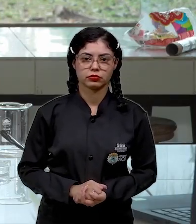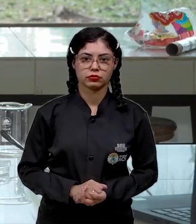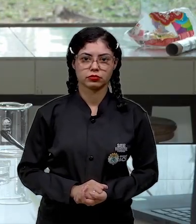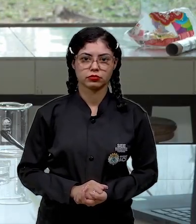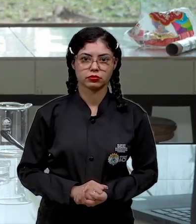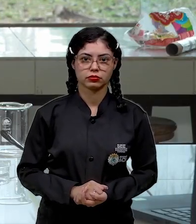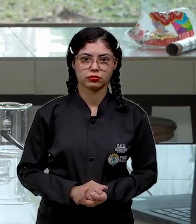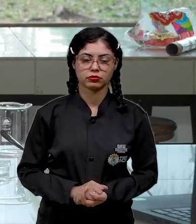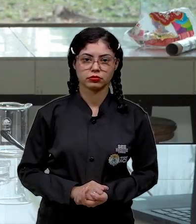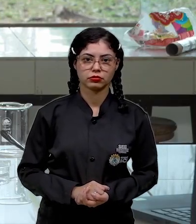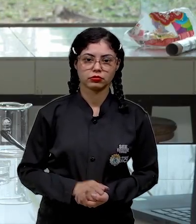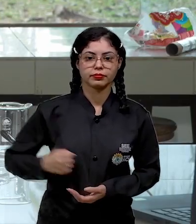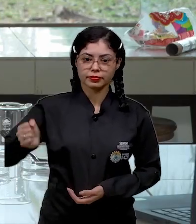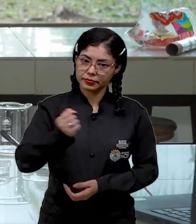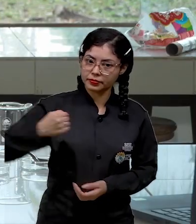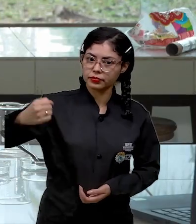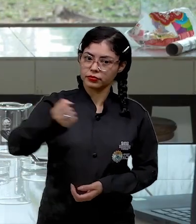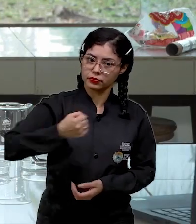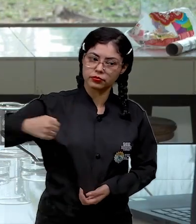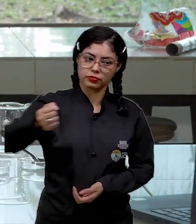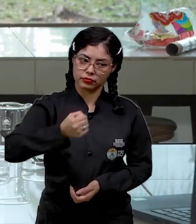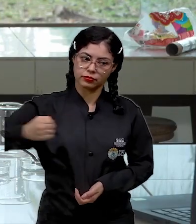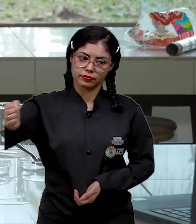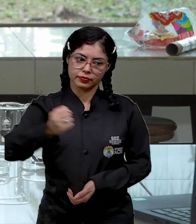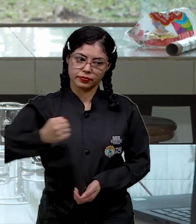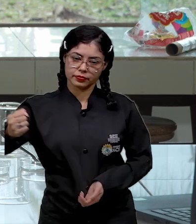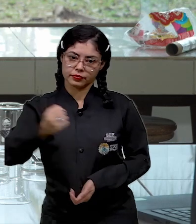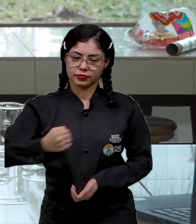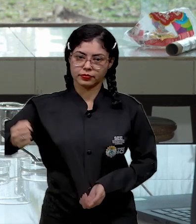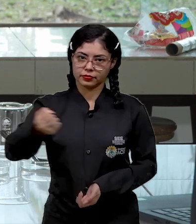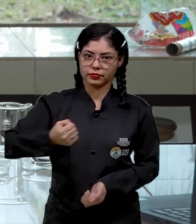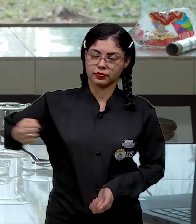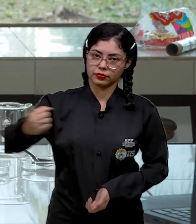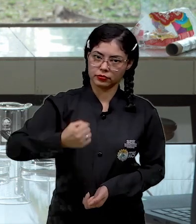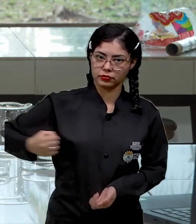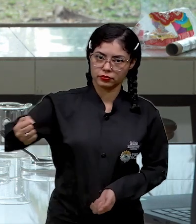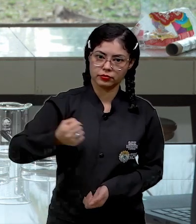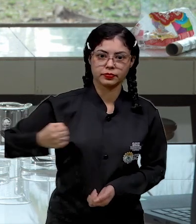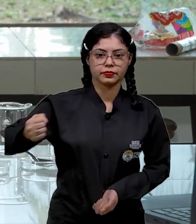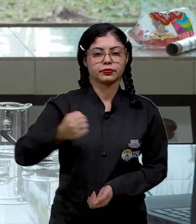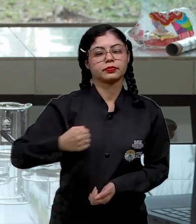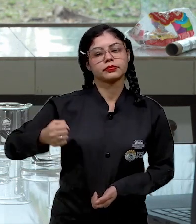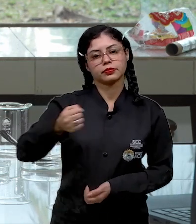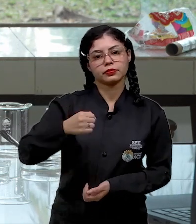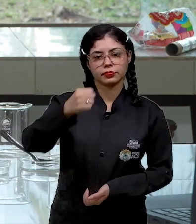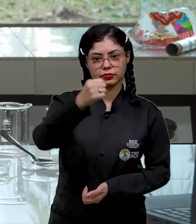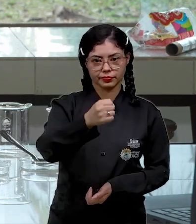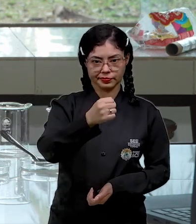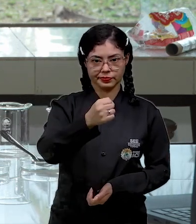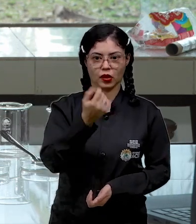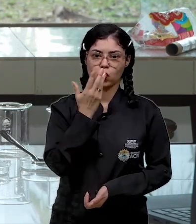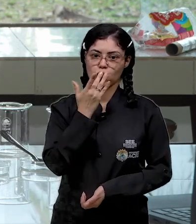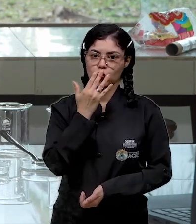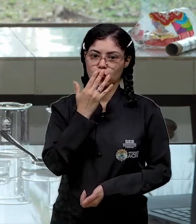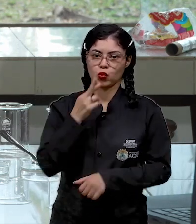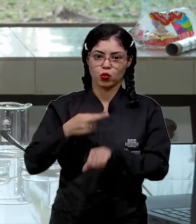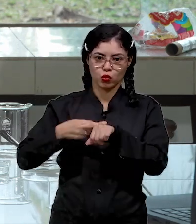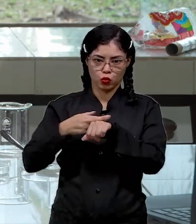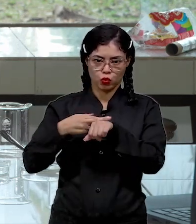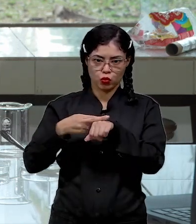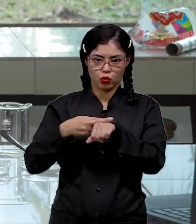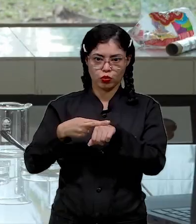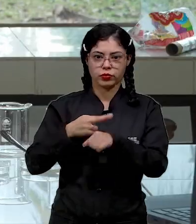E aí a gente agita ela, deixa ela bem furiosa. E aí ela vai ficar com essa coloração bem